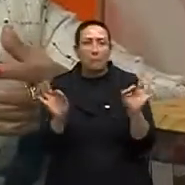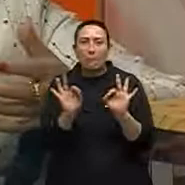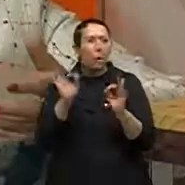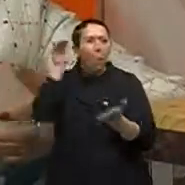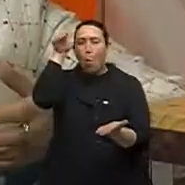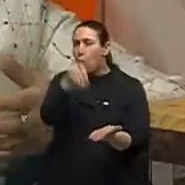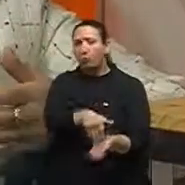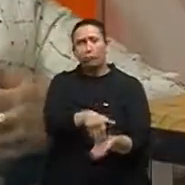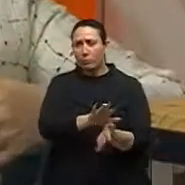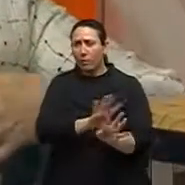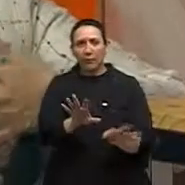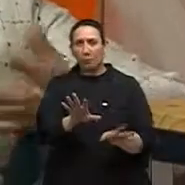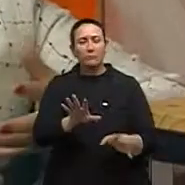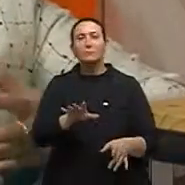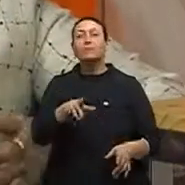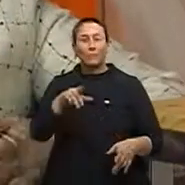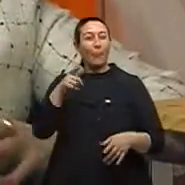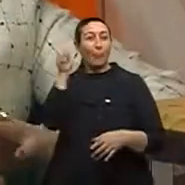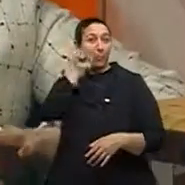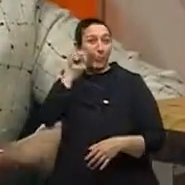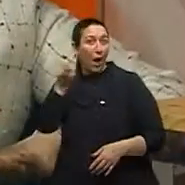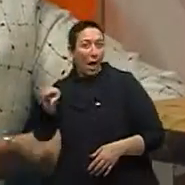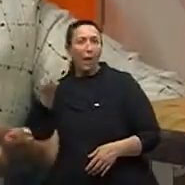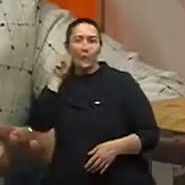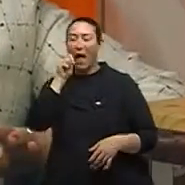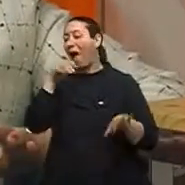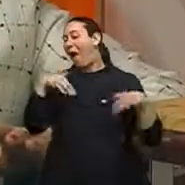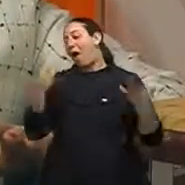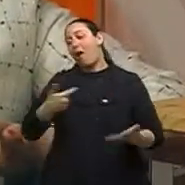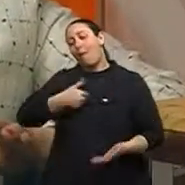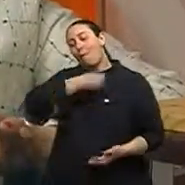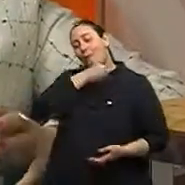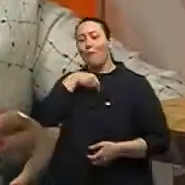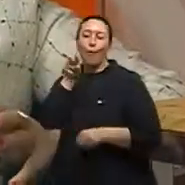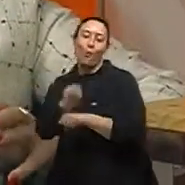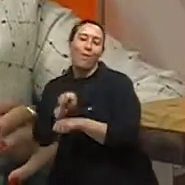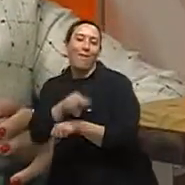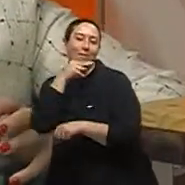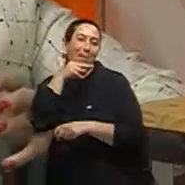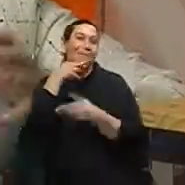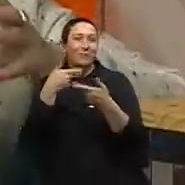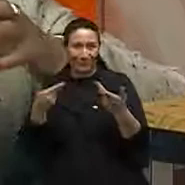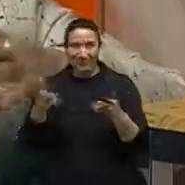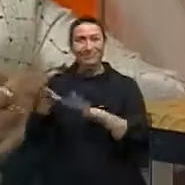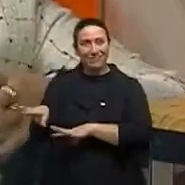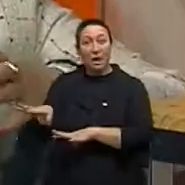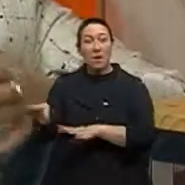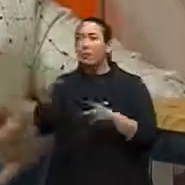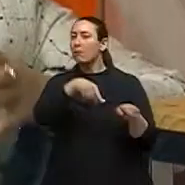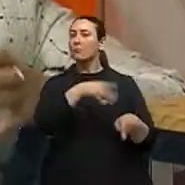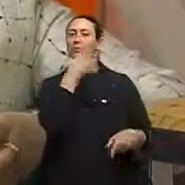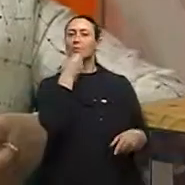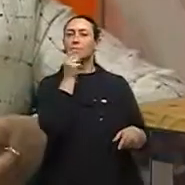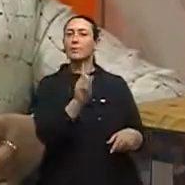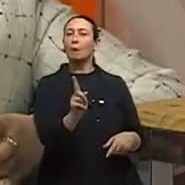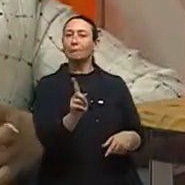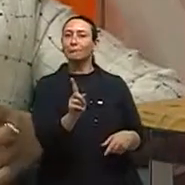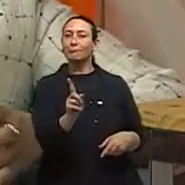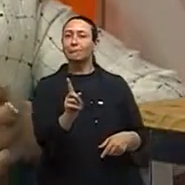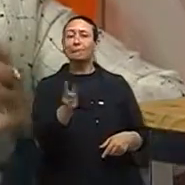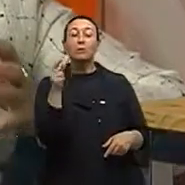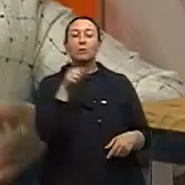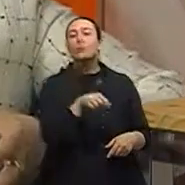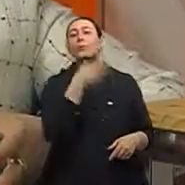parece que se envolvia a vou ser avô tal isto não aparece como objetivo principal o principal está